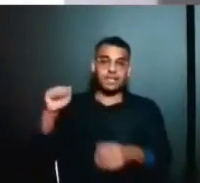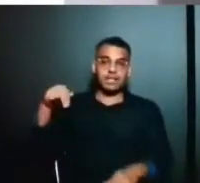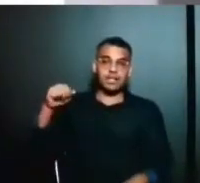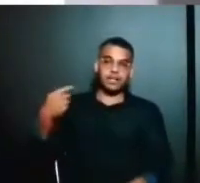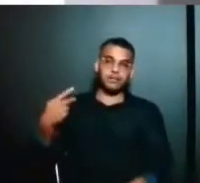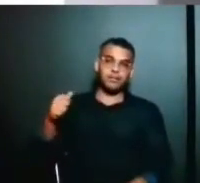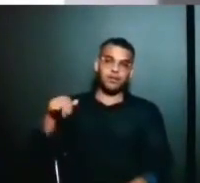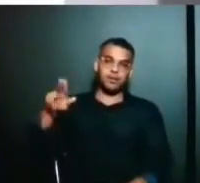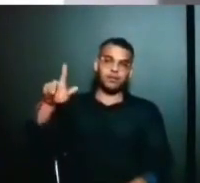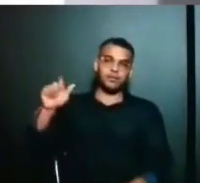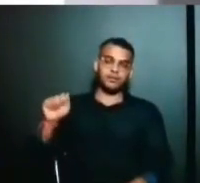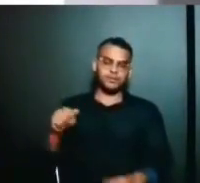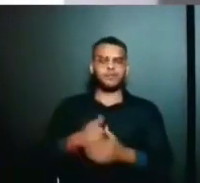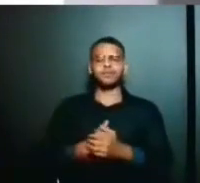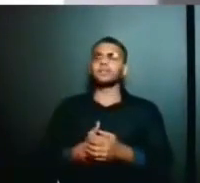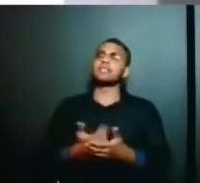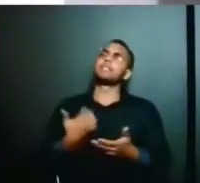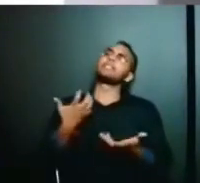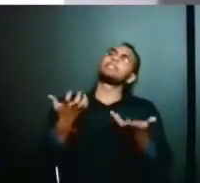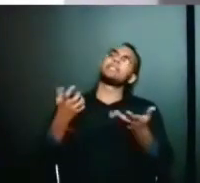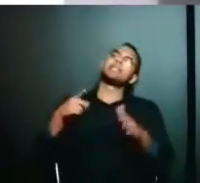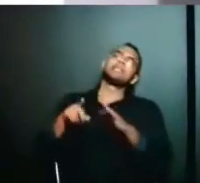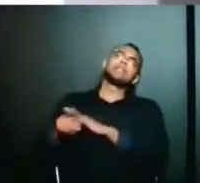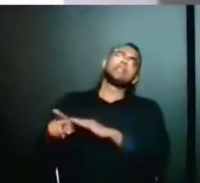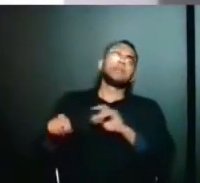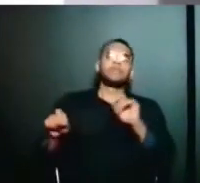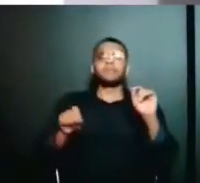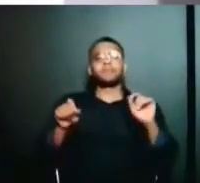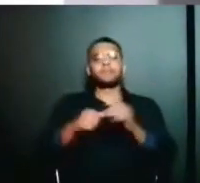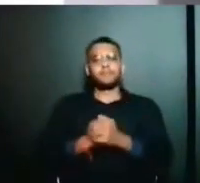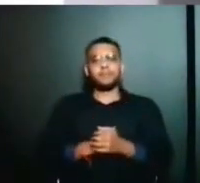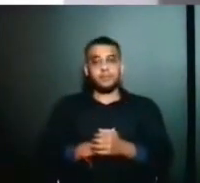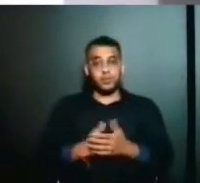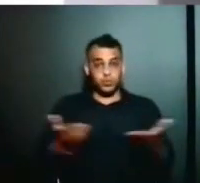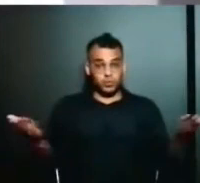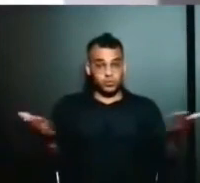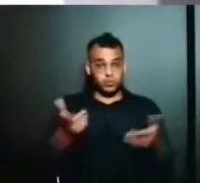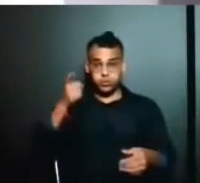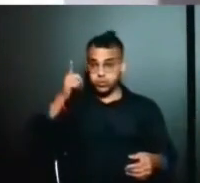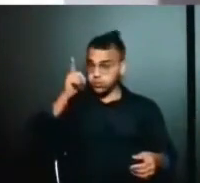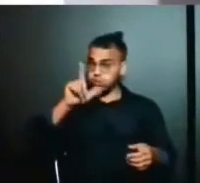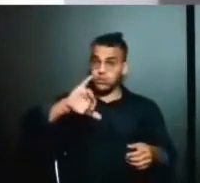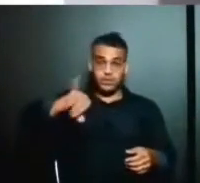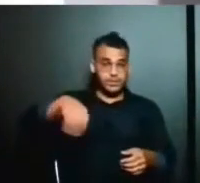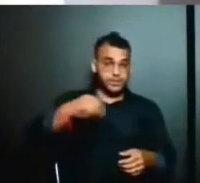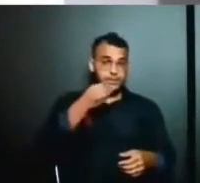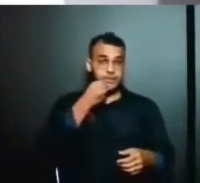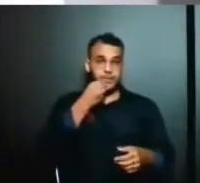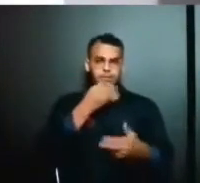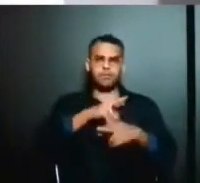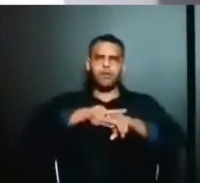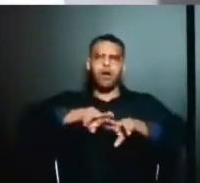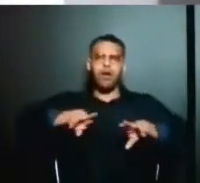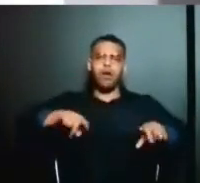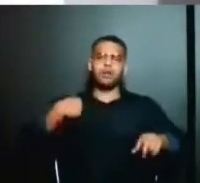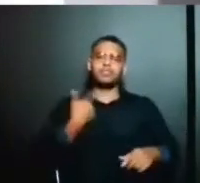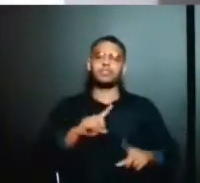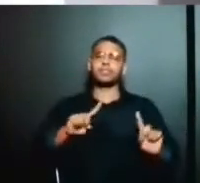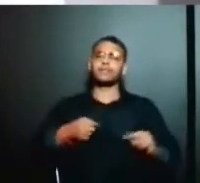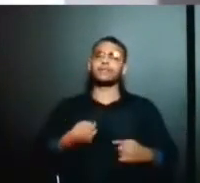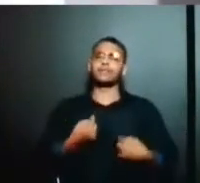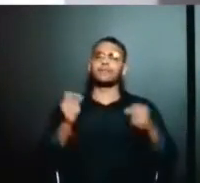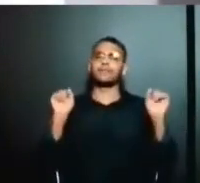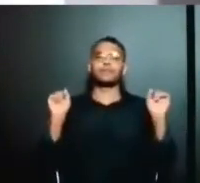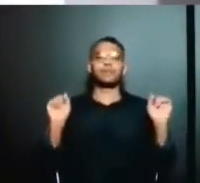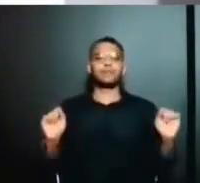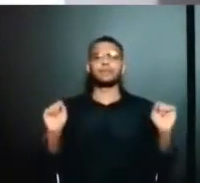Henkel. Ana, por mais que nós tenhamos hoje esse mundo de oportunidades, nós temos um desafio interessante